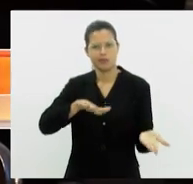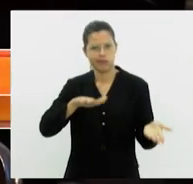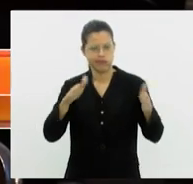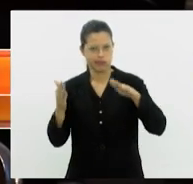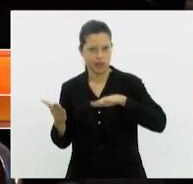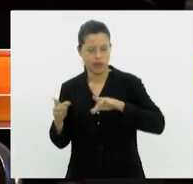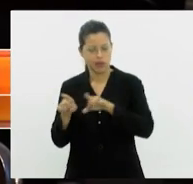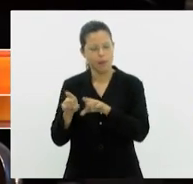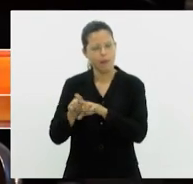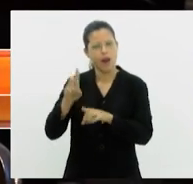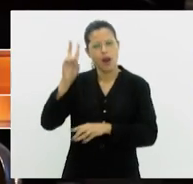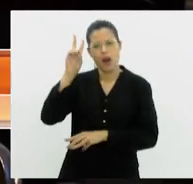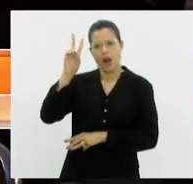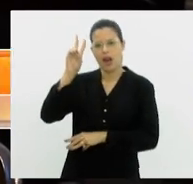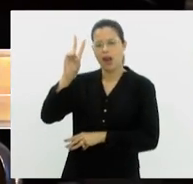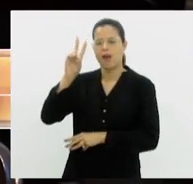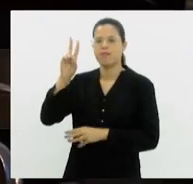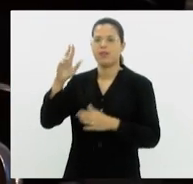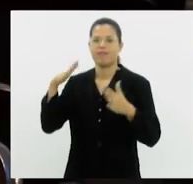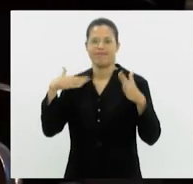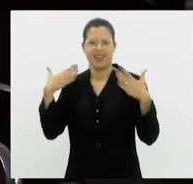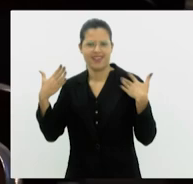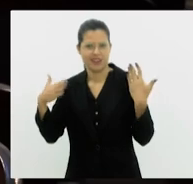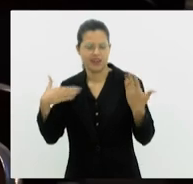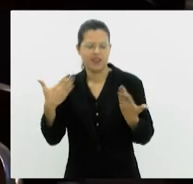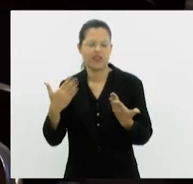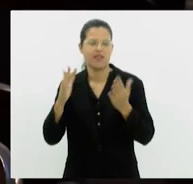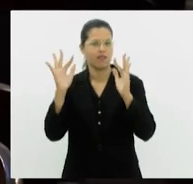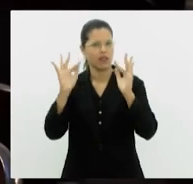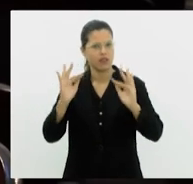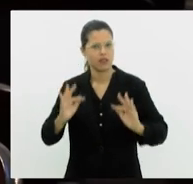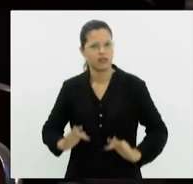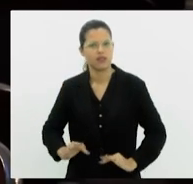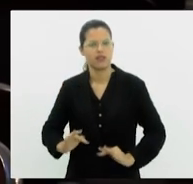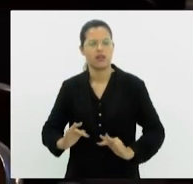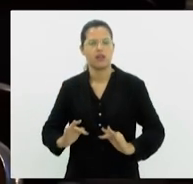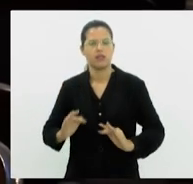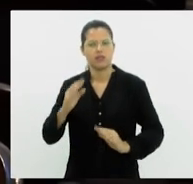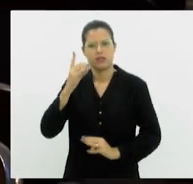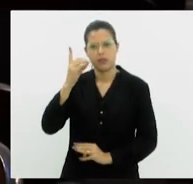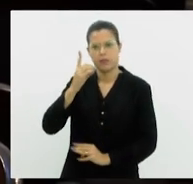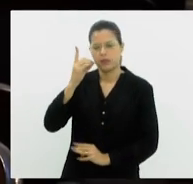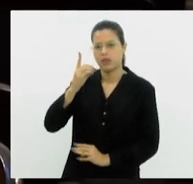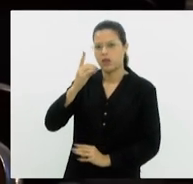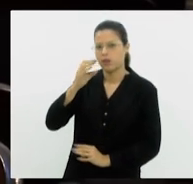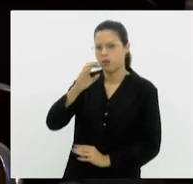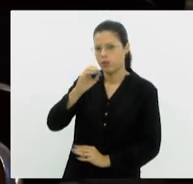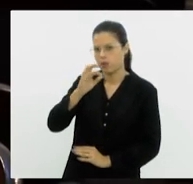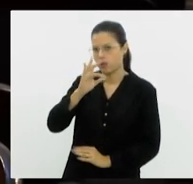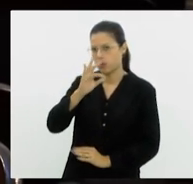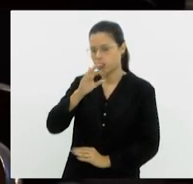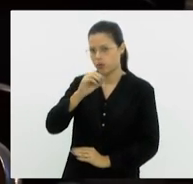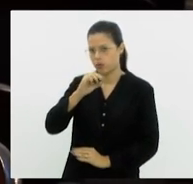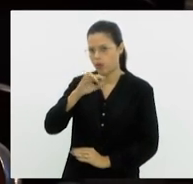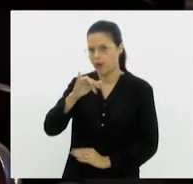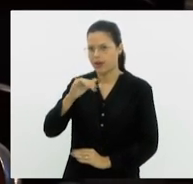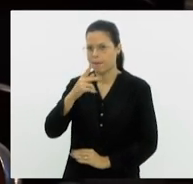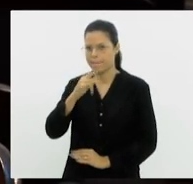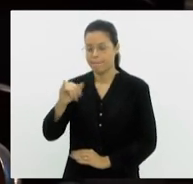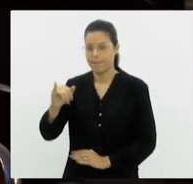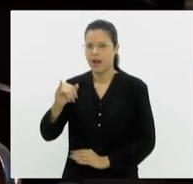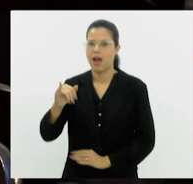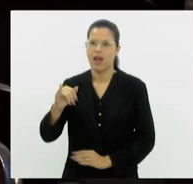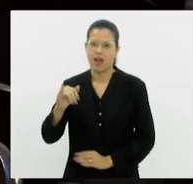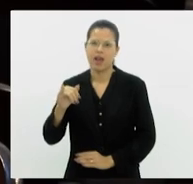a alegria e a toda a felicidade do deputado Otone de Paula Pai, que nos deixou nesse final de